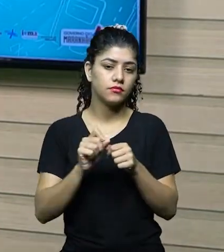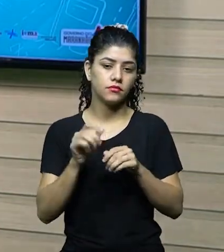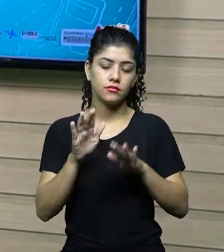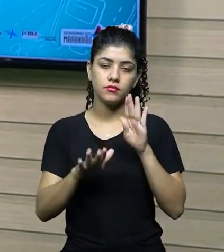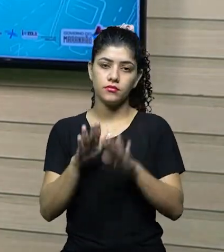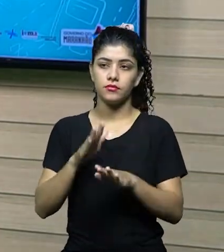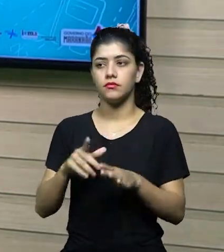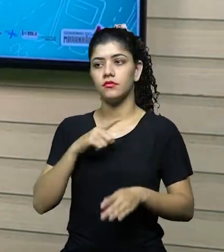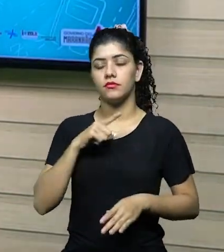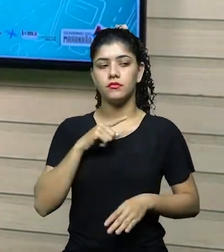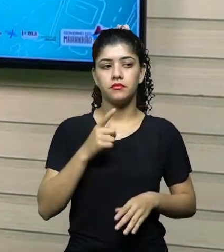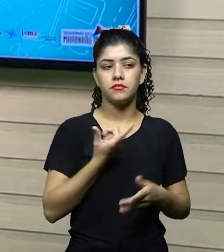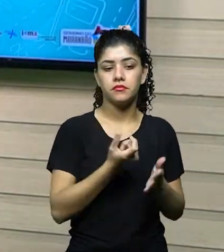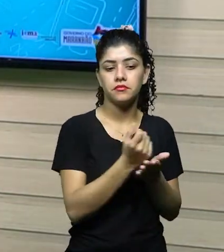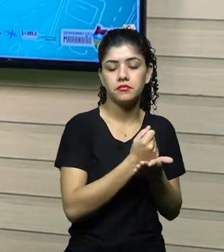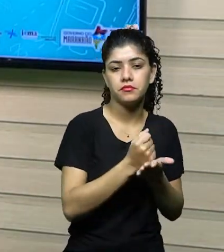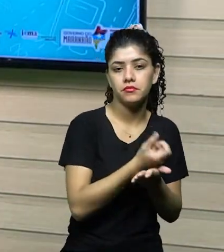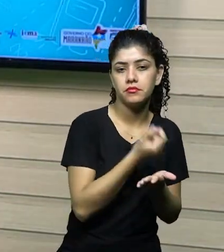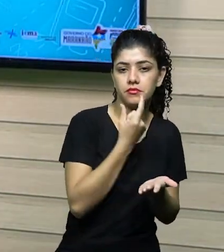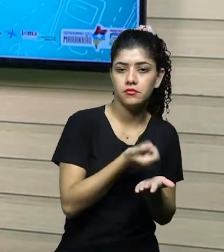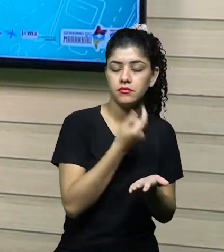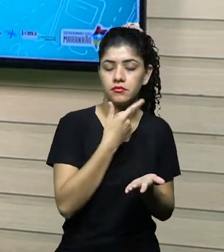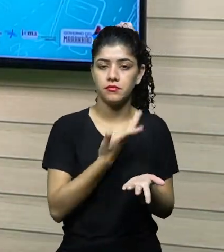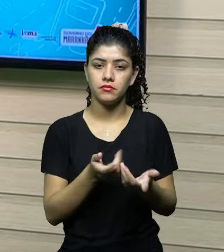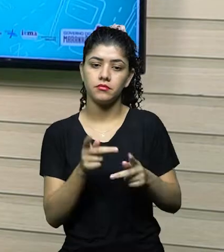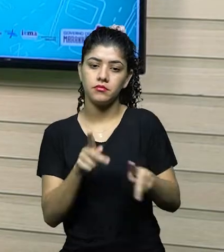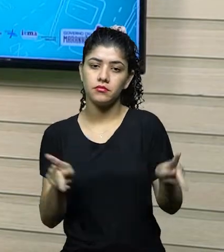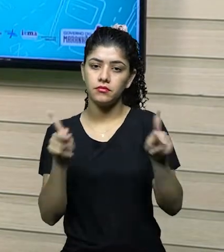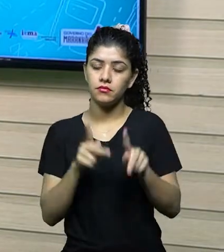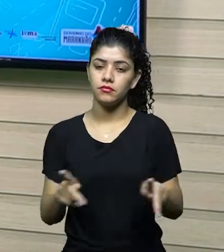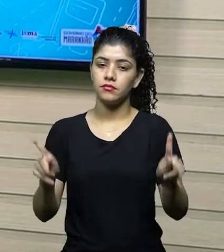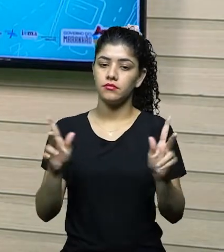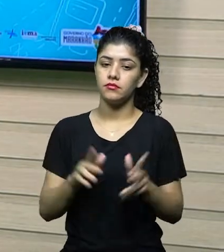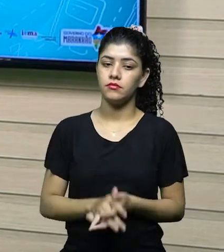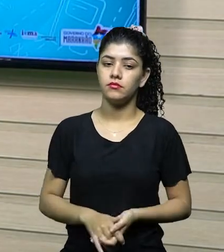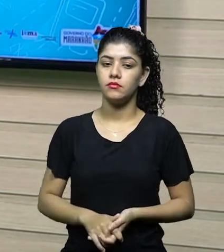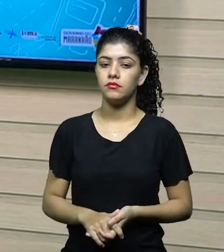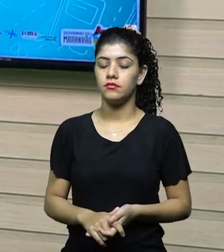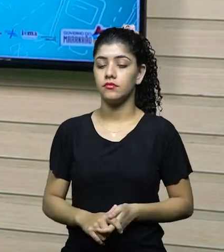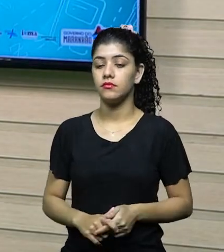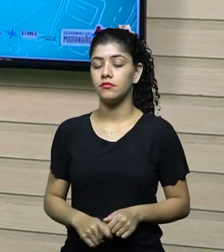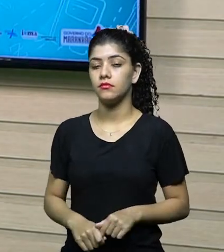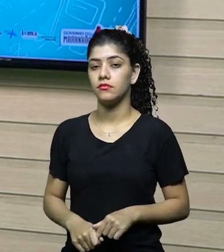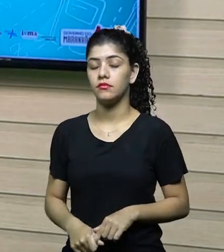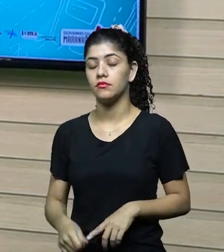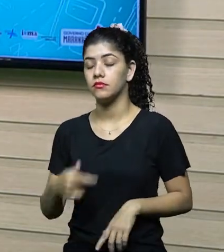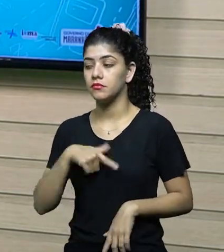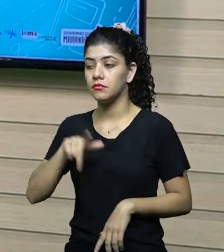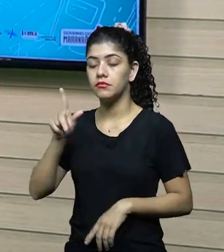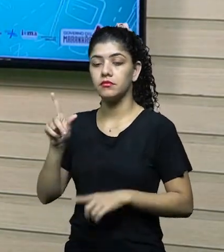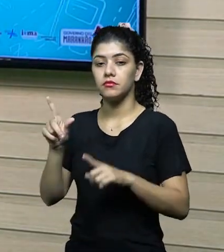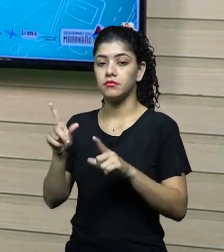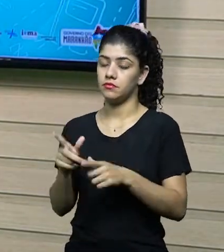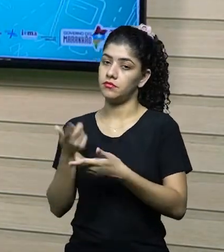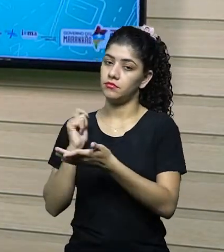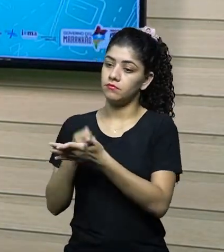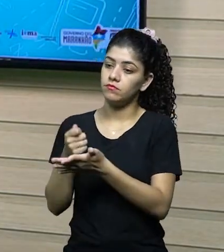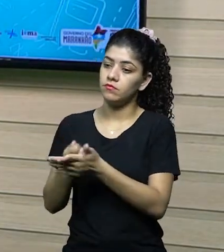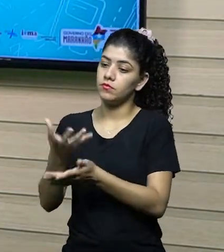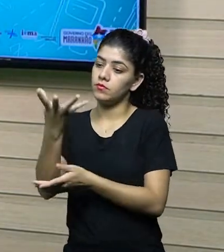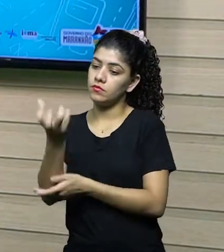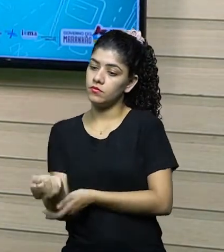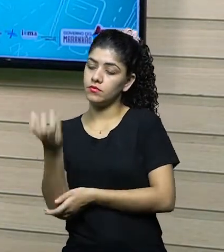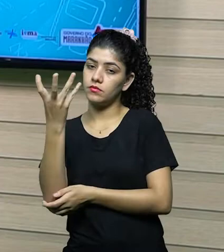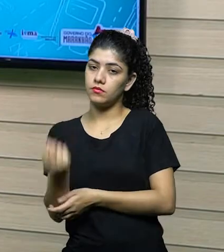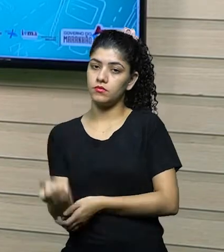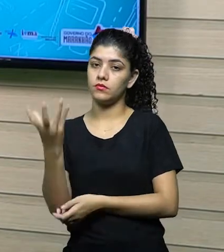que geralmente fica em farmácias, conveniências, supermercados, shoppings. Você pode ir lá naquele caixa de atendimento e realizar